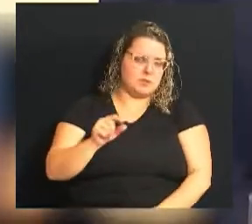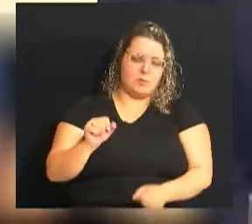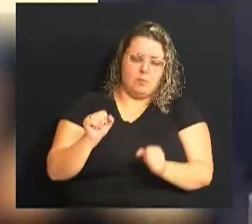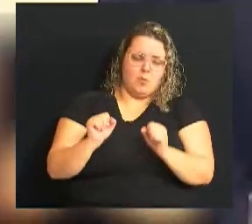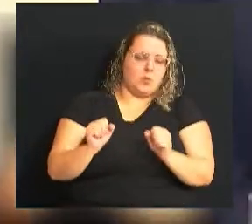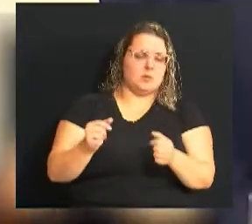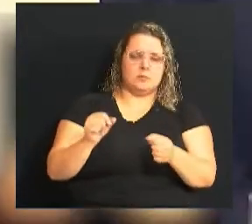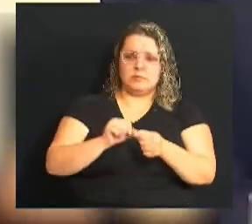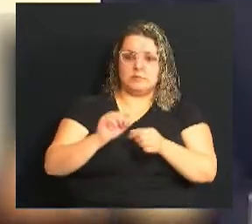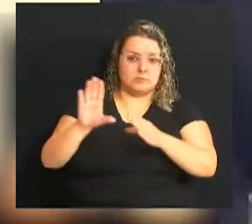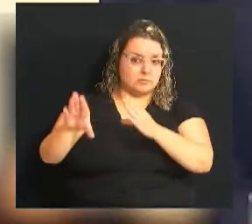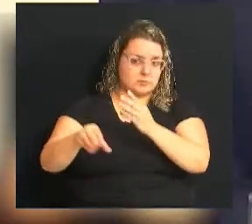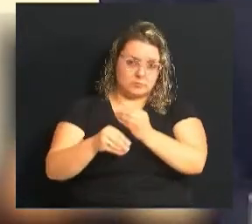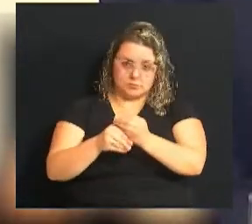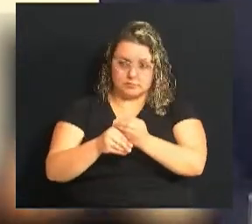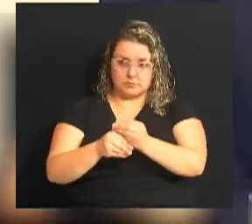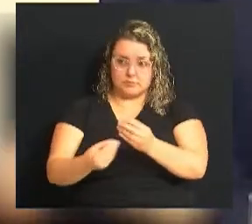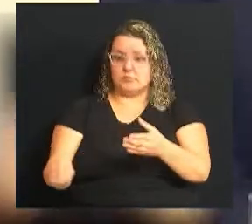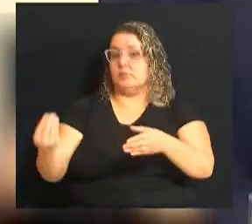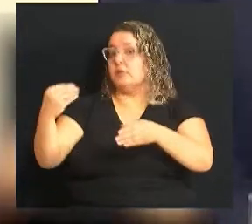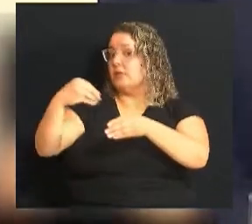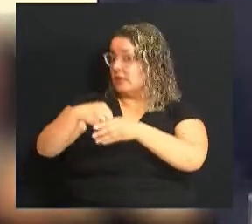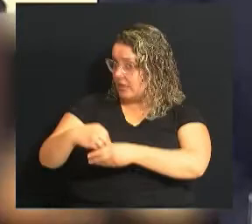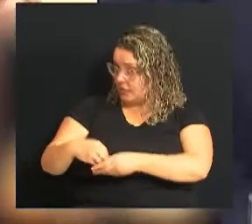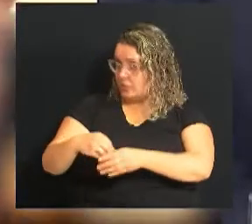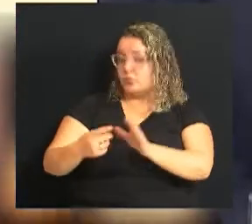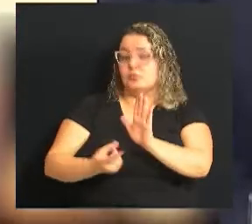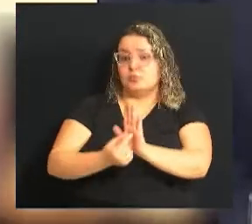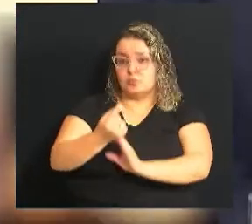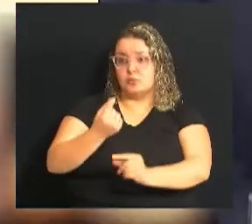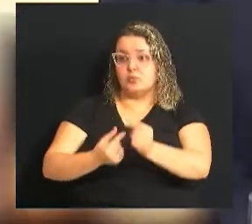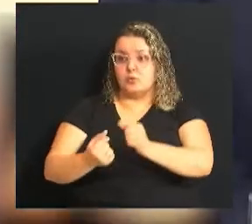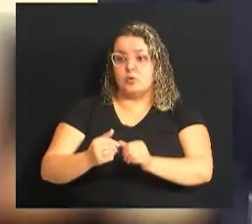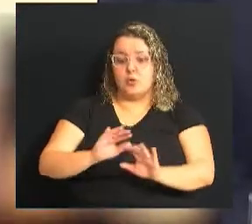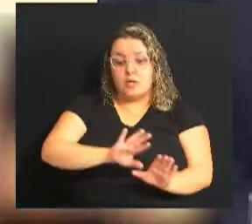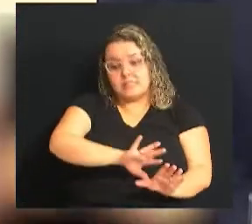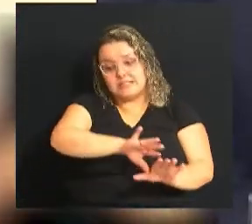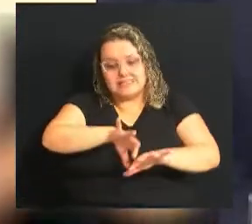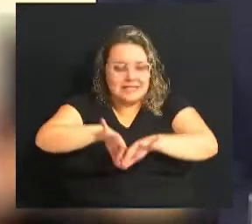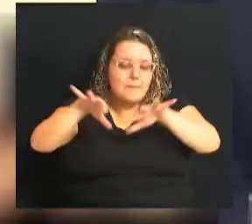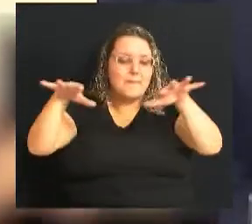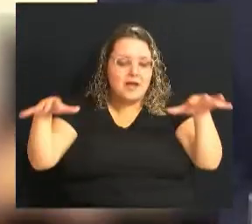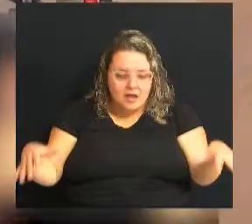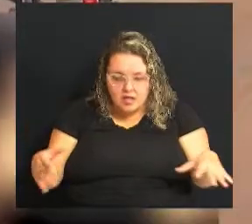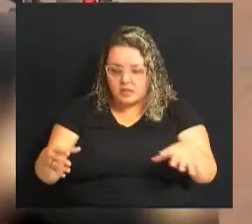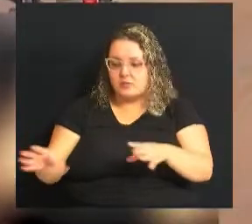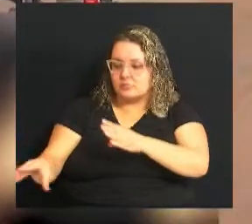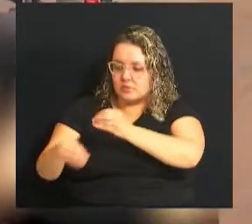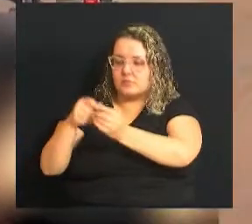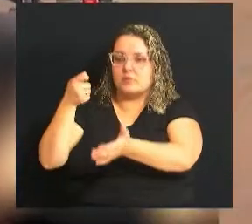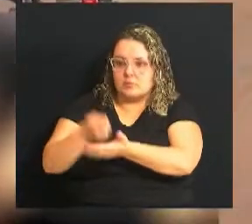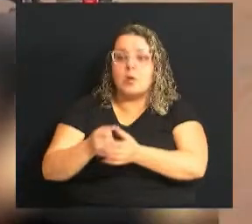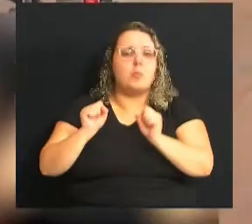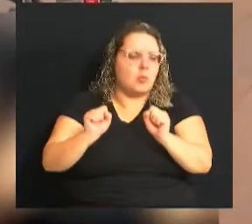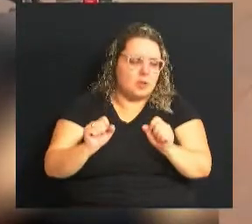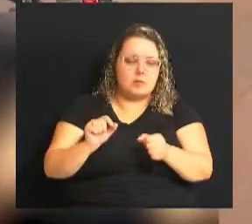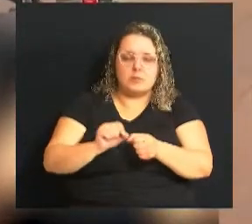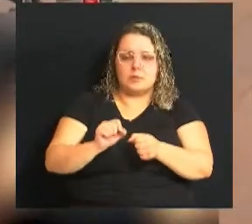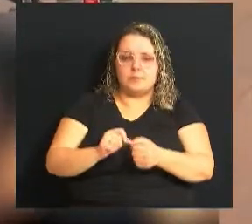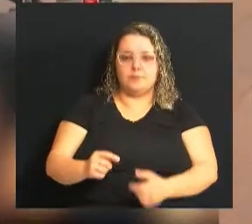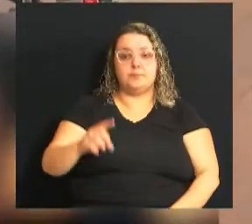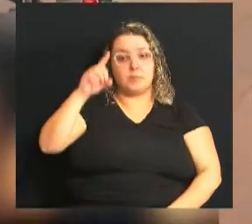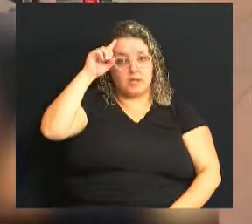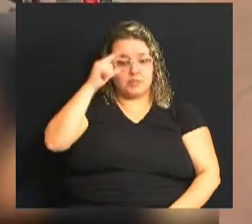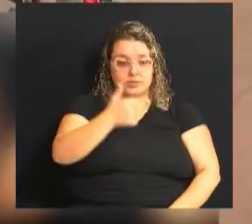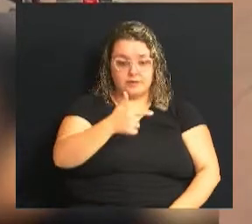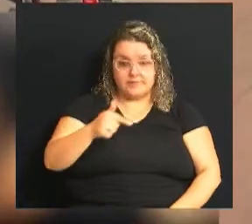emendas dentro do orçamento, fora das emendas impositivas. Nós podemos fazer. Dia 27, 10 horas da